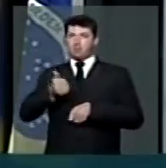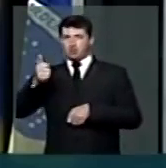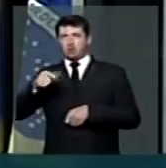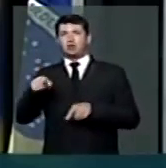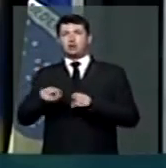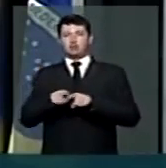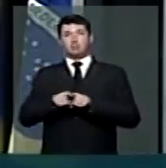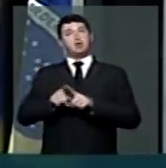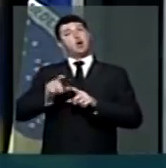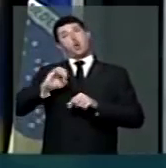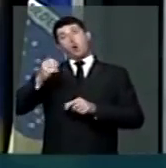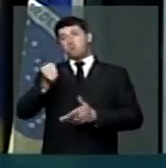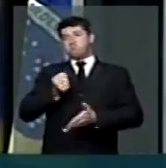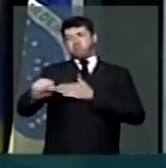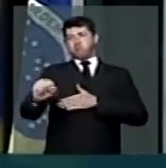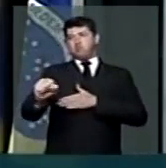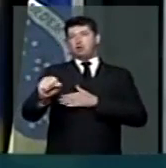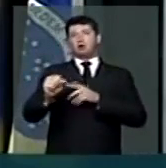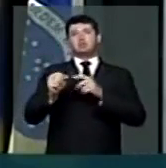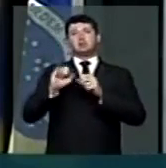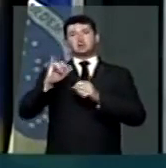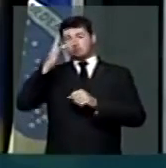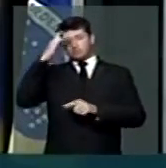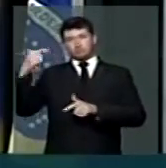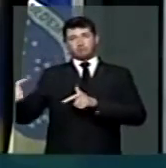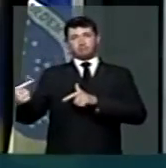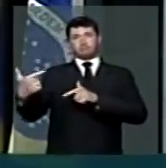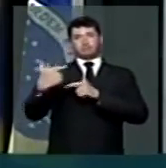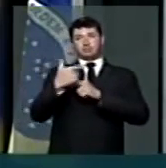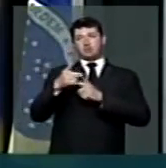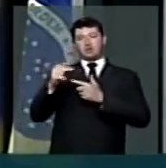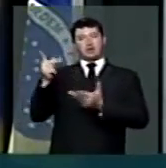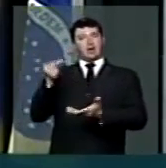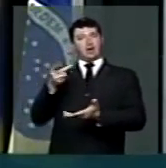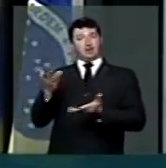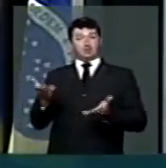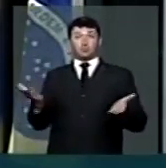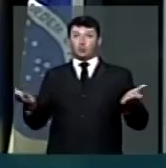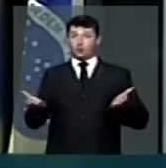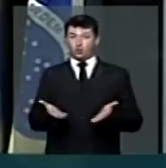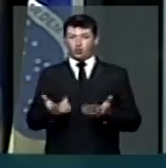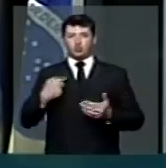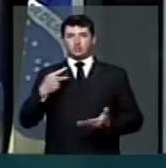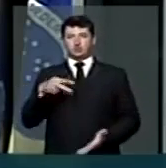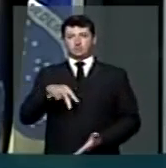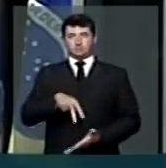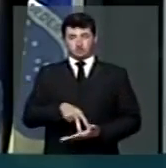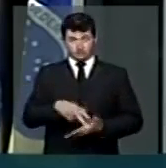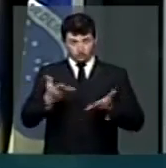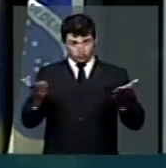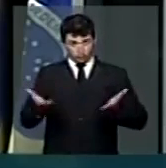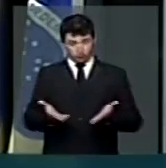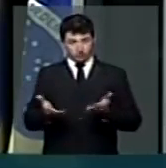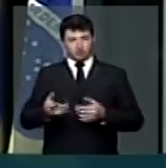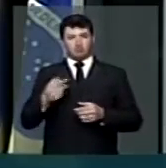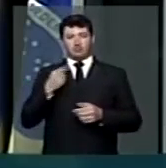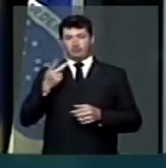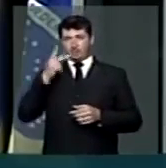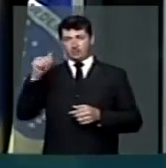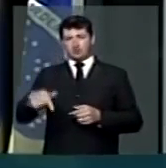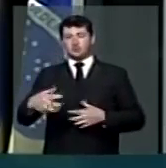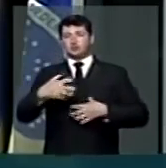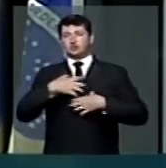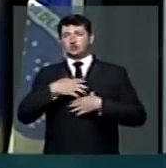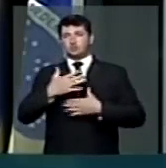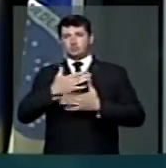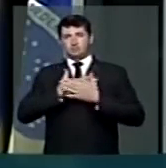de rebater afirmativas que não são apropriadas. Hoje, já usei essa tribuna para trazer aqui o sentimento